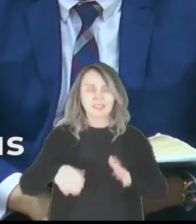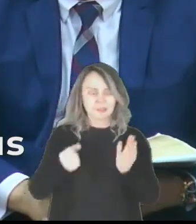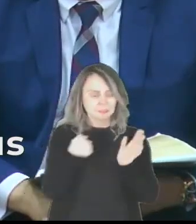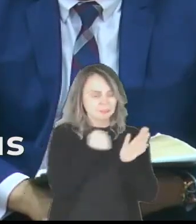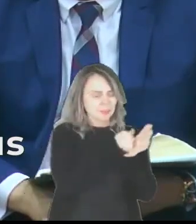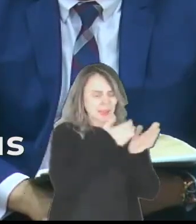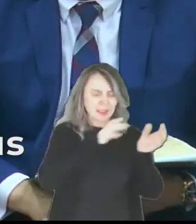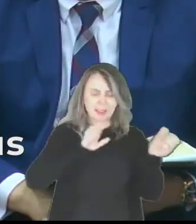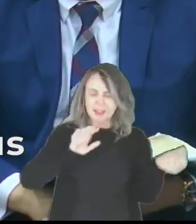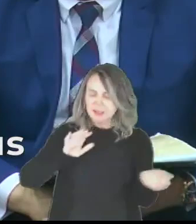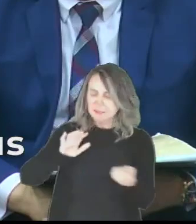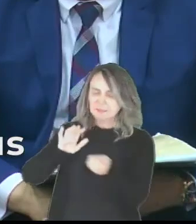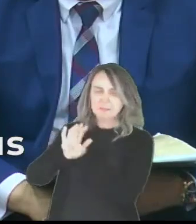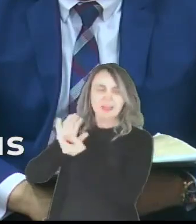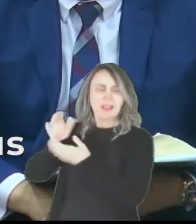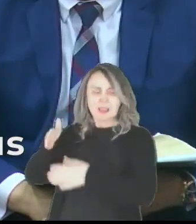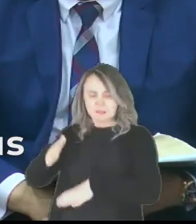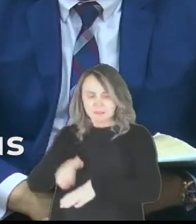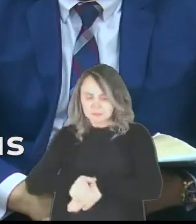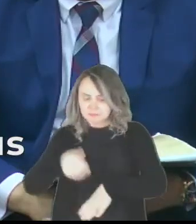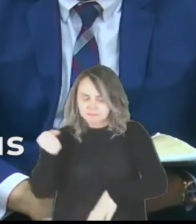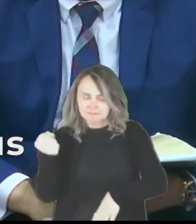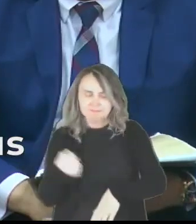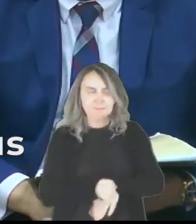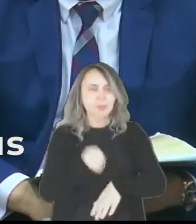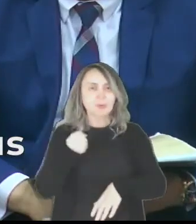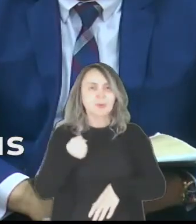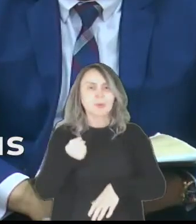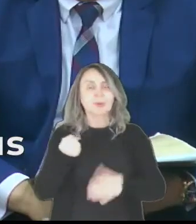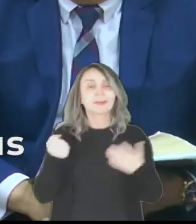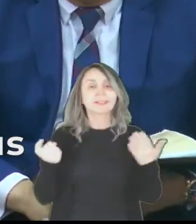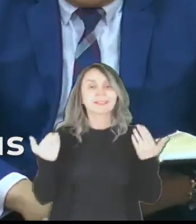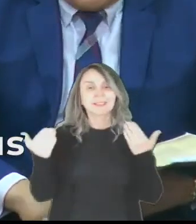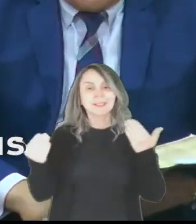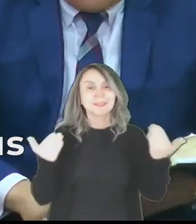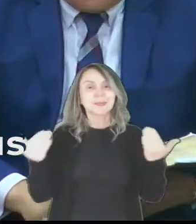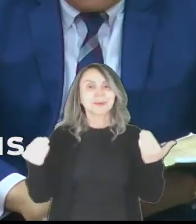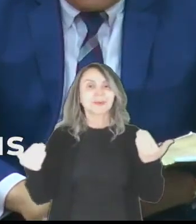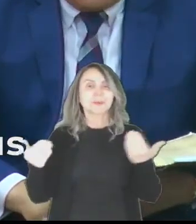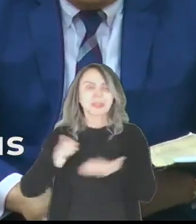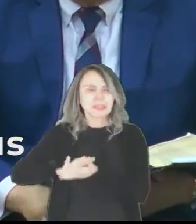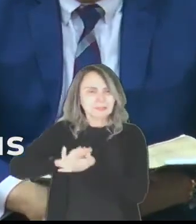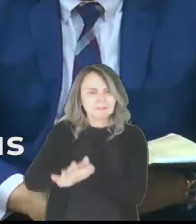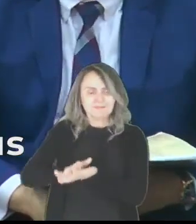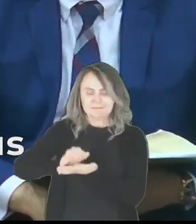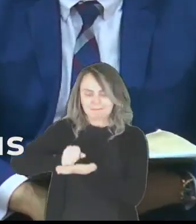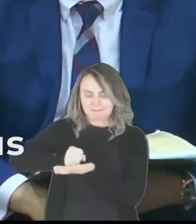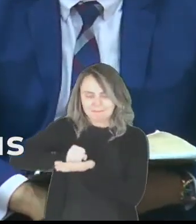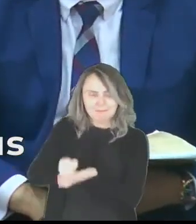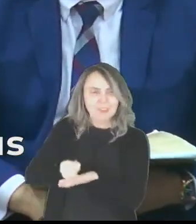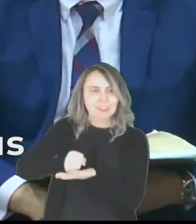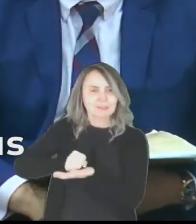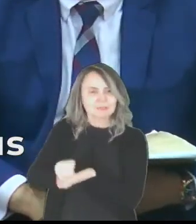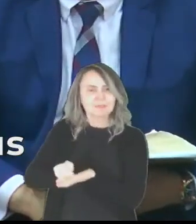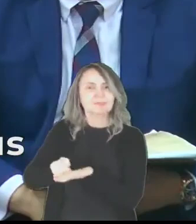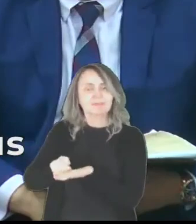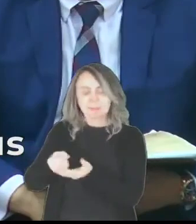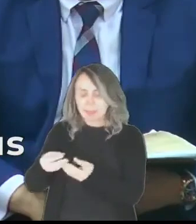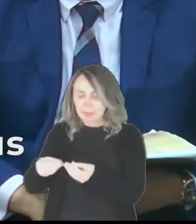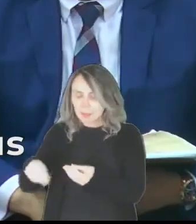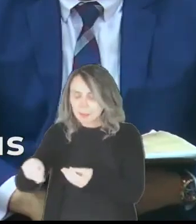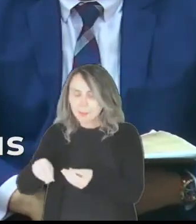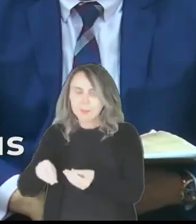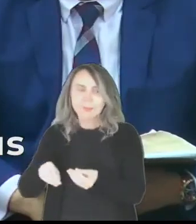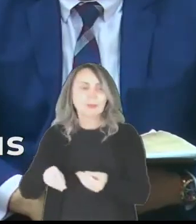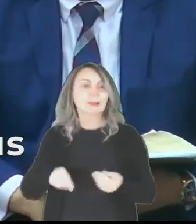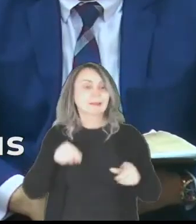foi preciso que ele fosse moído na cruz do Calvário, foi preciso que ele fosse chicoteado, foi preciso que ele